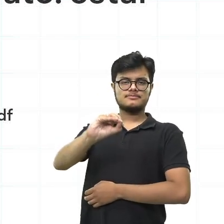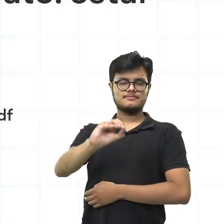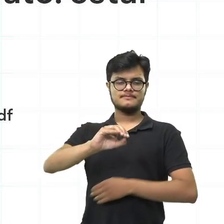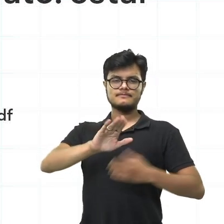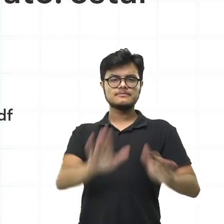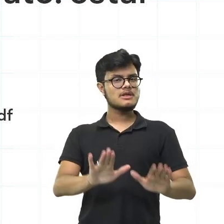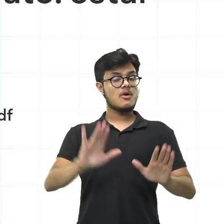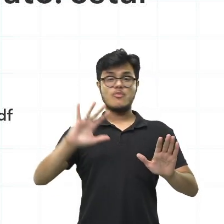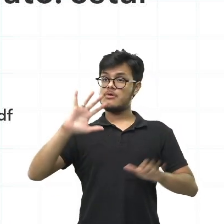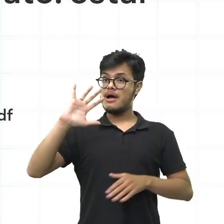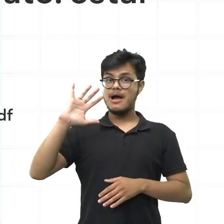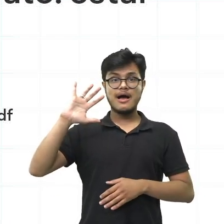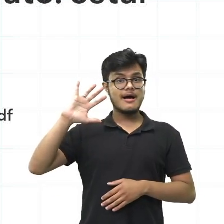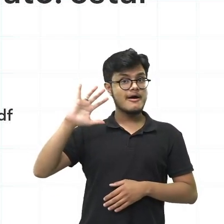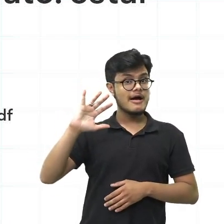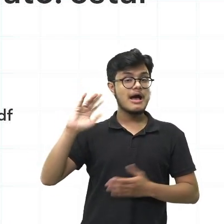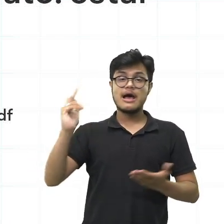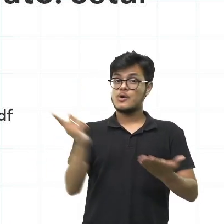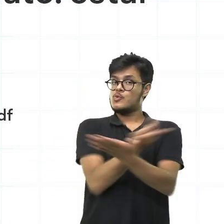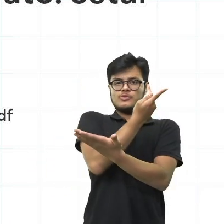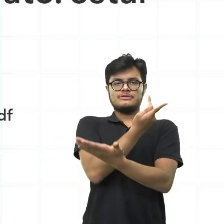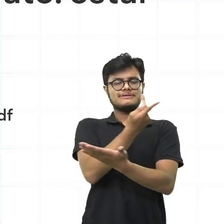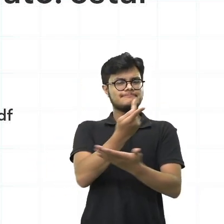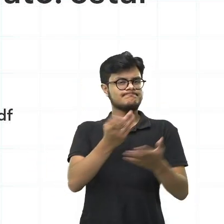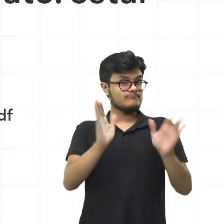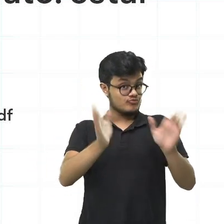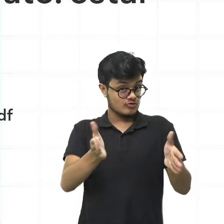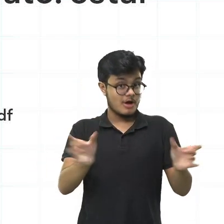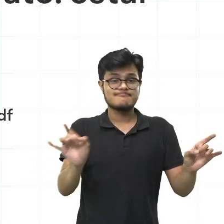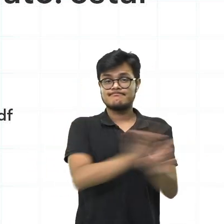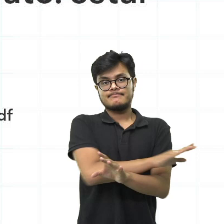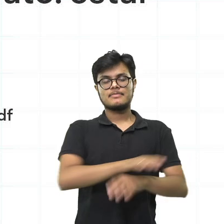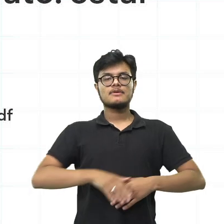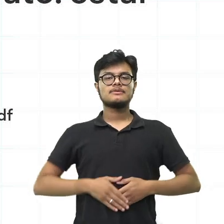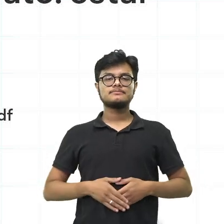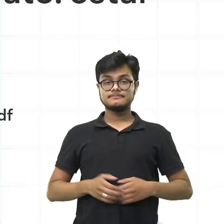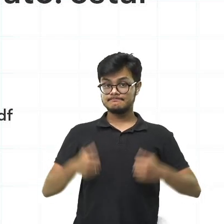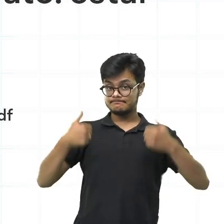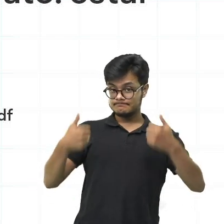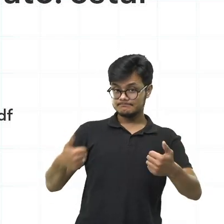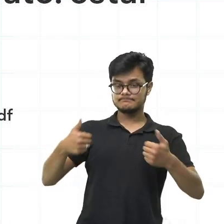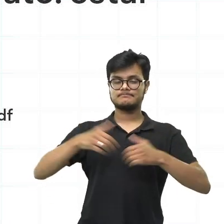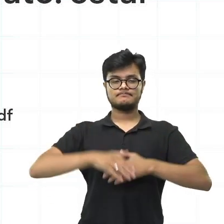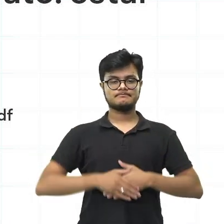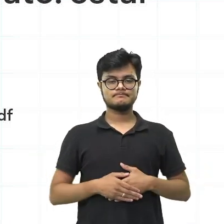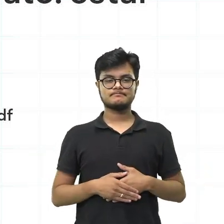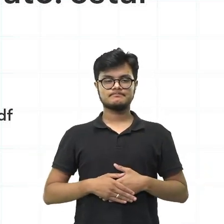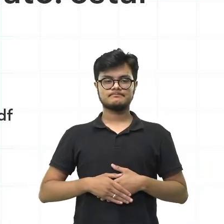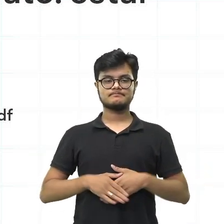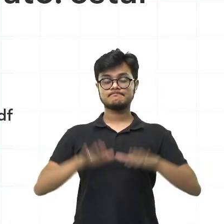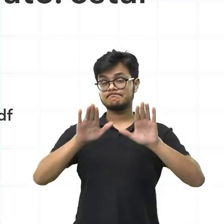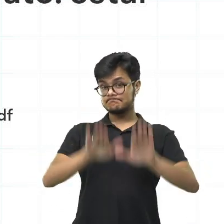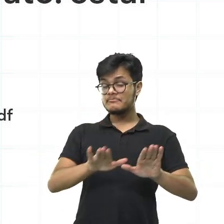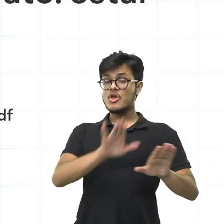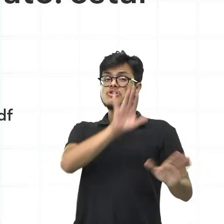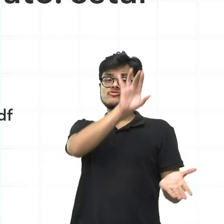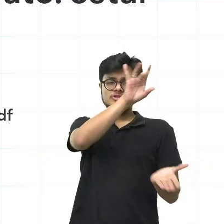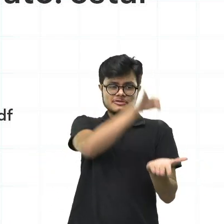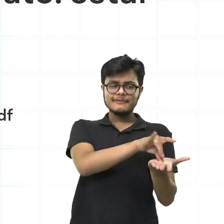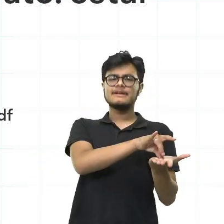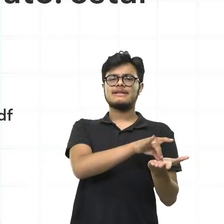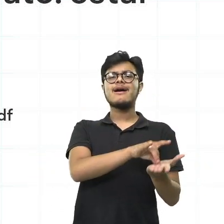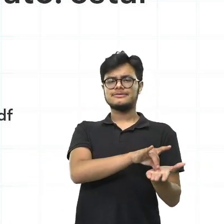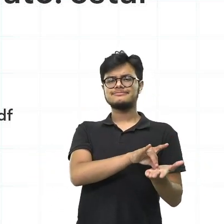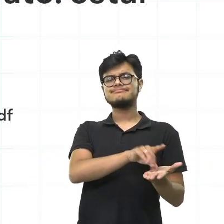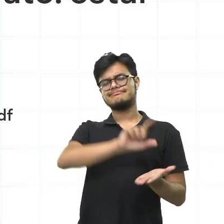Um acontecimento, né? Um sucesso. Aquilo que se trata, o que é real, de